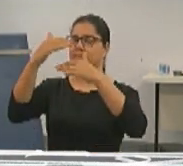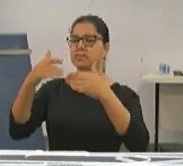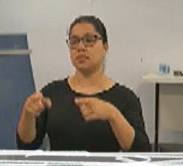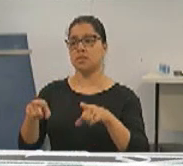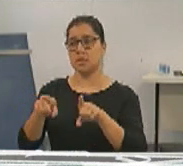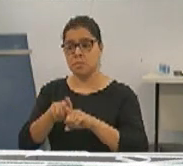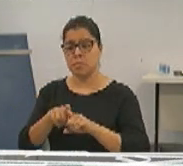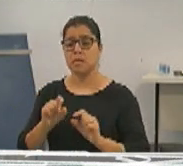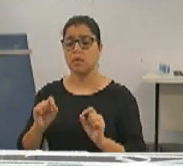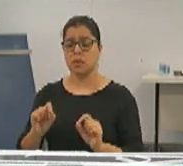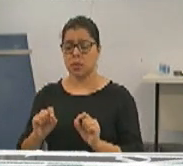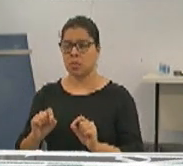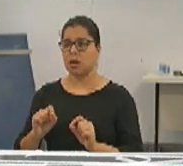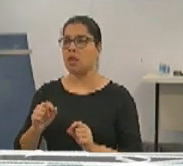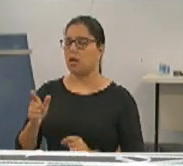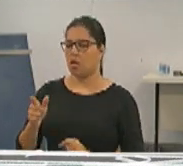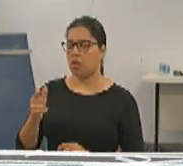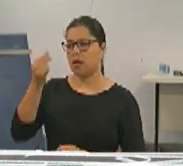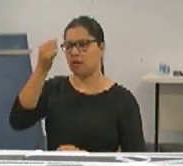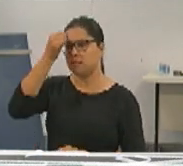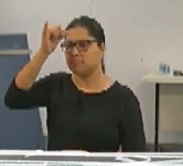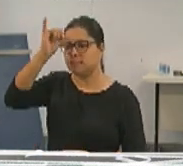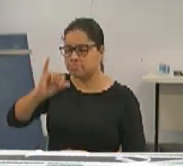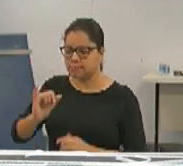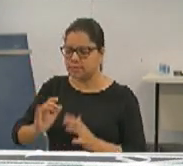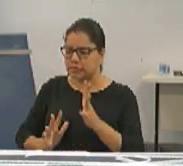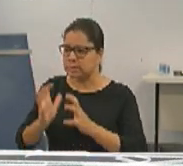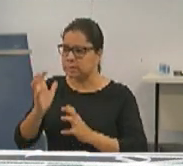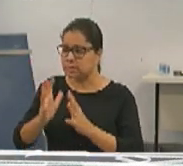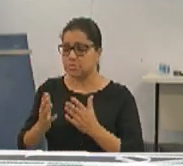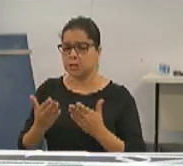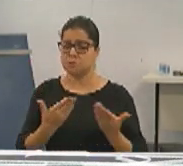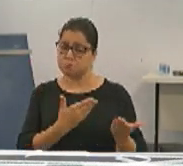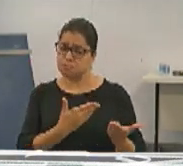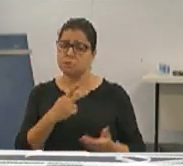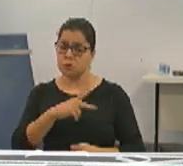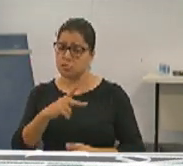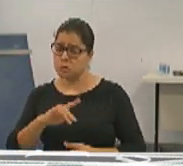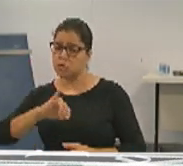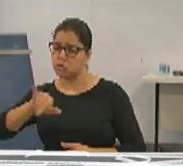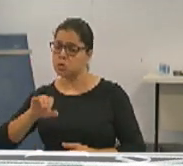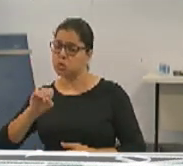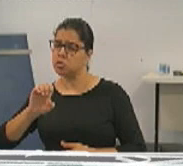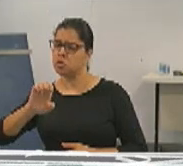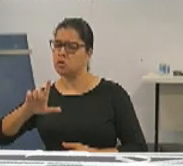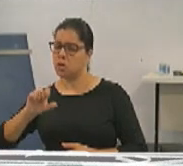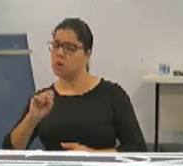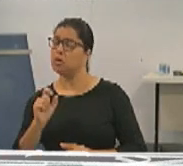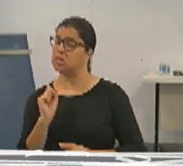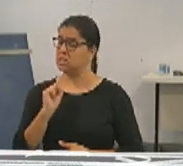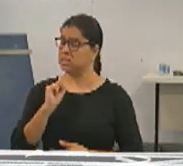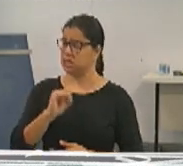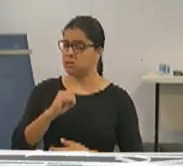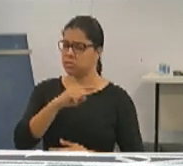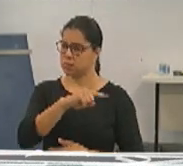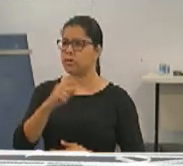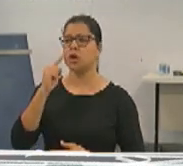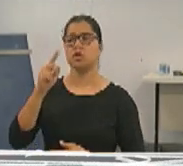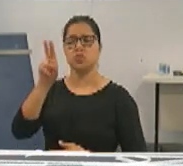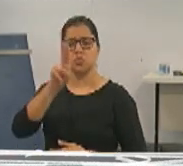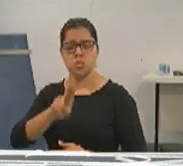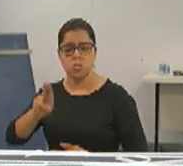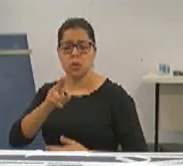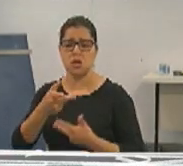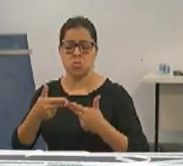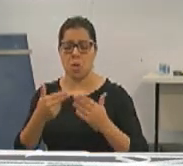conflitos, né, que é fundamental. E talvez, professor Joelson, na chefia de gabinete, se o senhor tivesse usado as qualidades de gestão de conflitos que o senhor